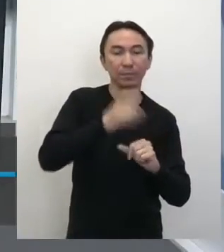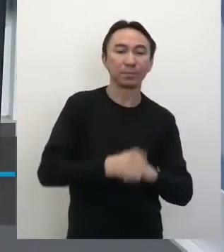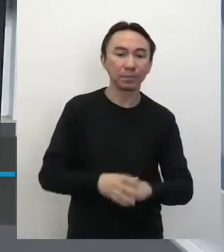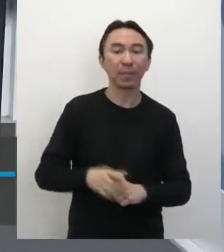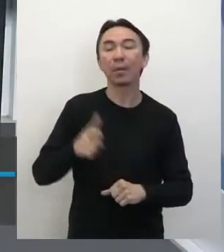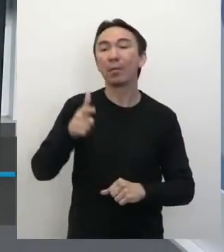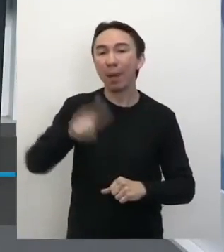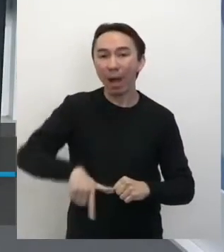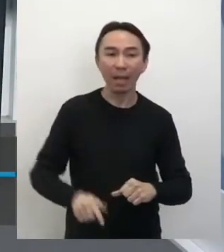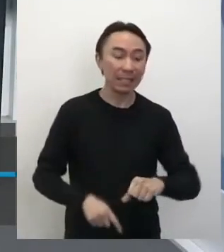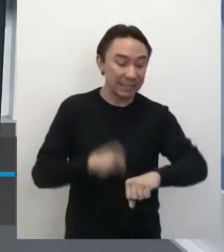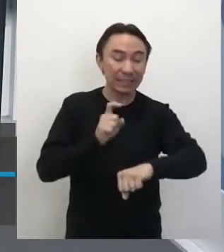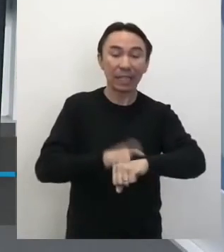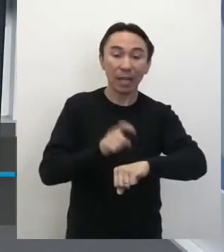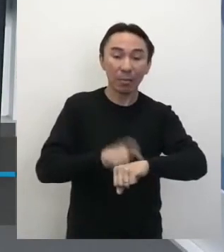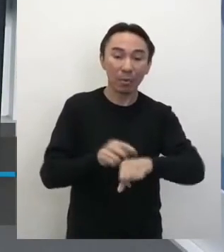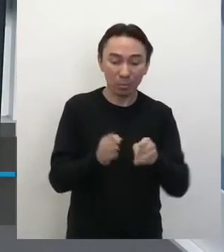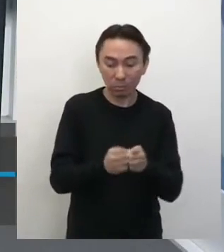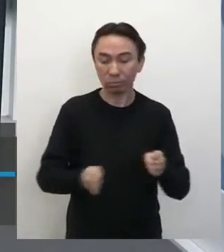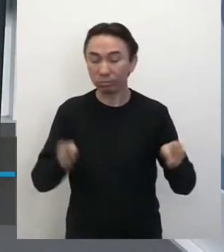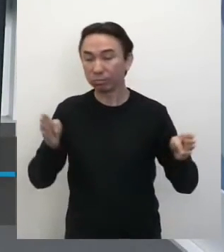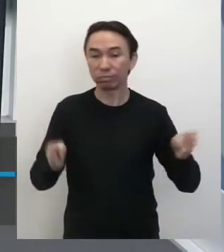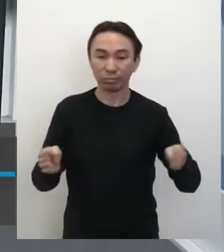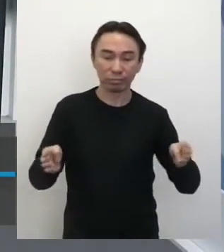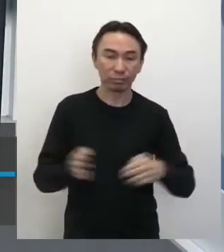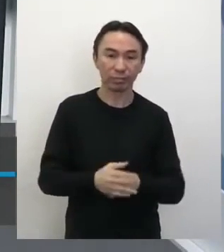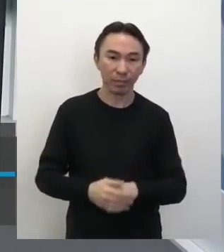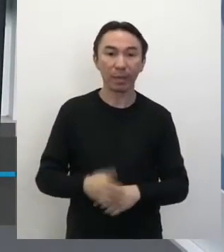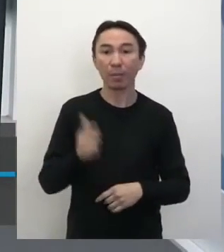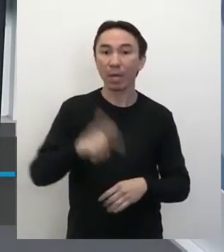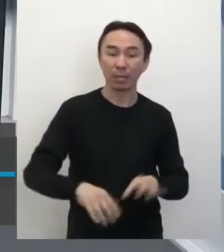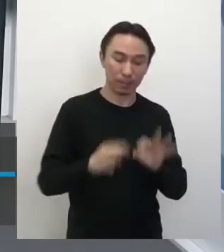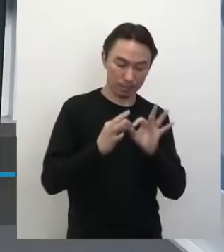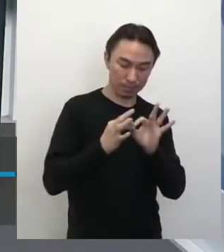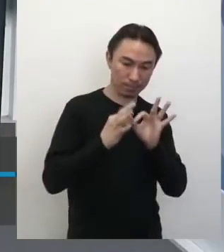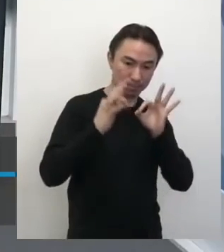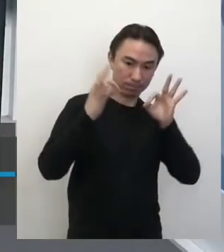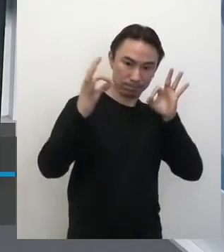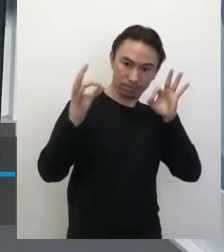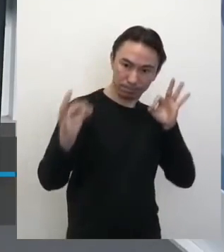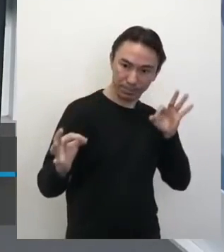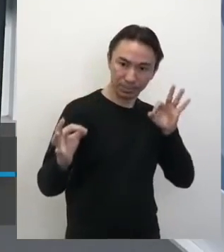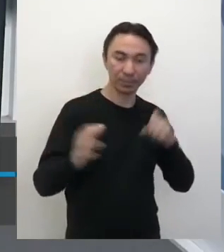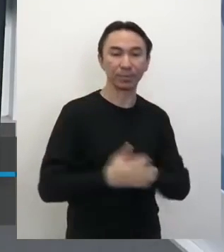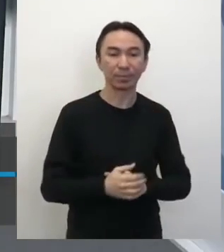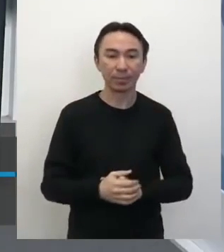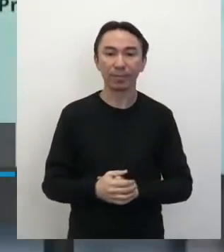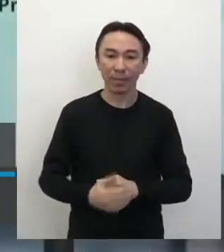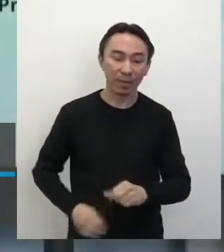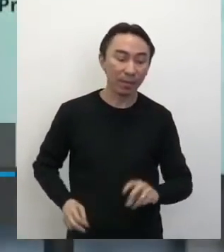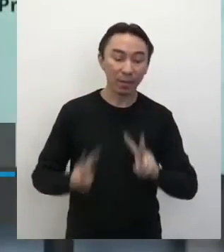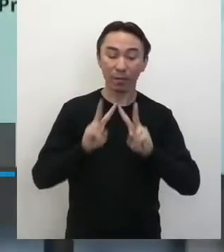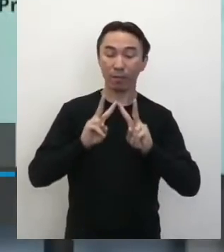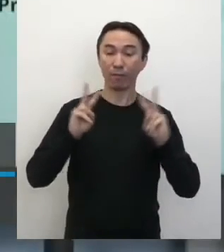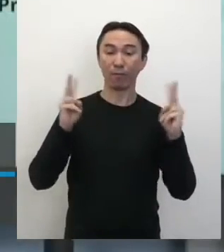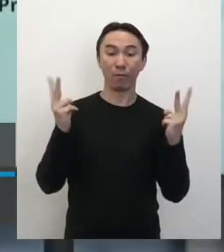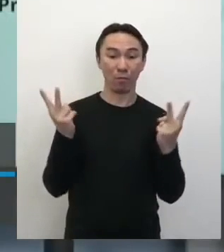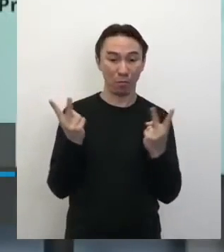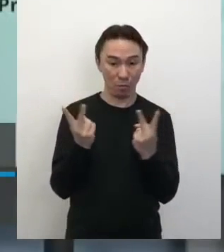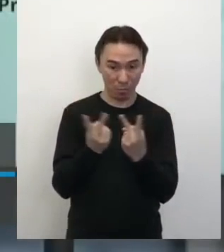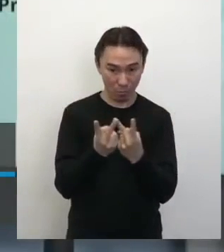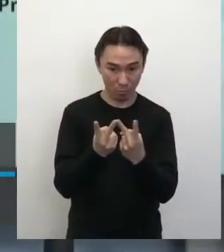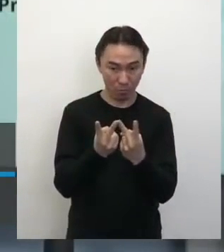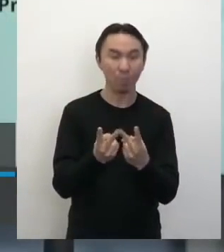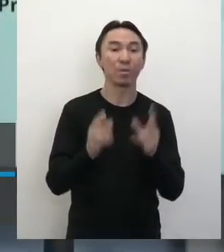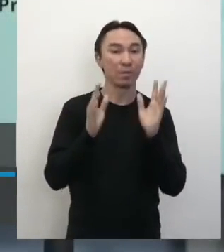tempo. Nós falamos de comprimento. Foi a aula passada, né? Foi de ontem, né? Nós falamos de volume e capacidade também, que foi aula